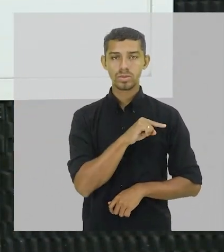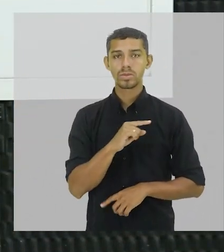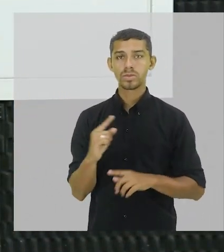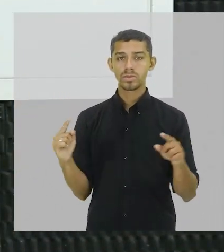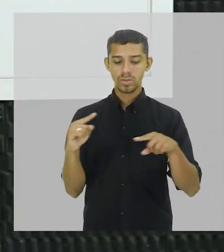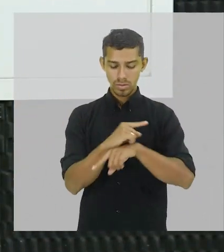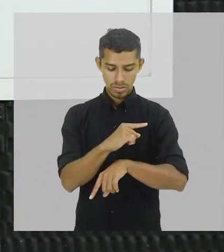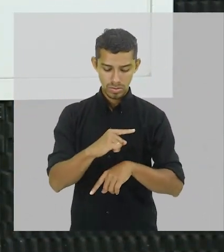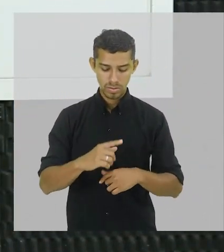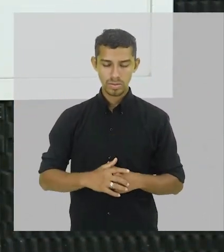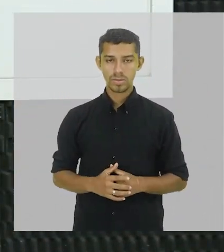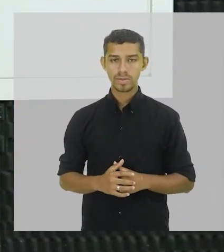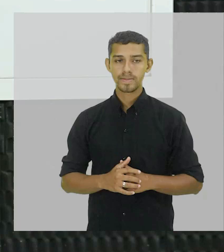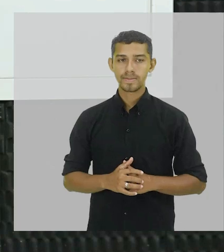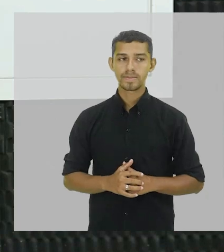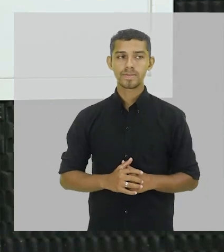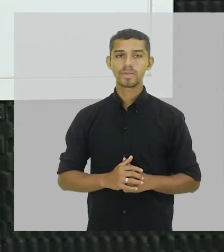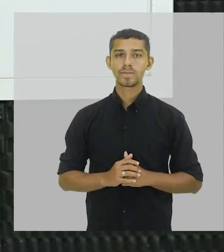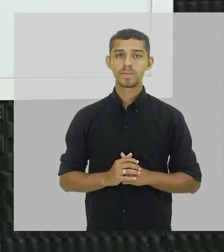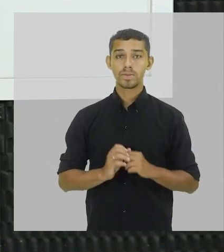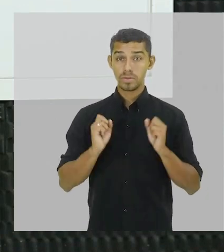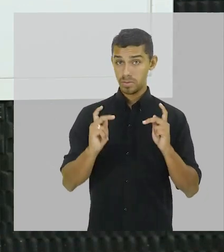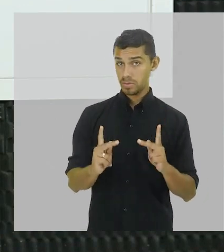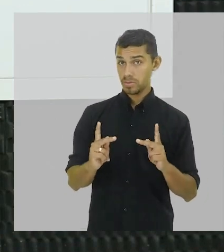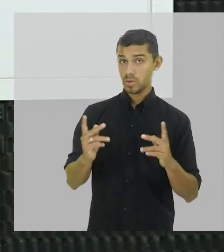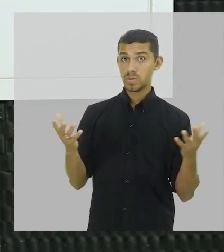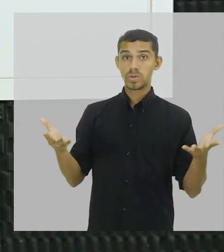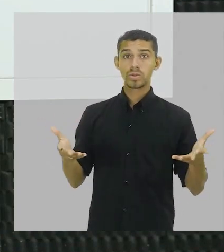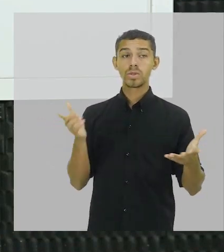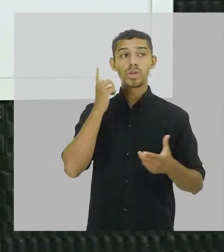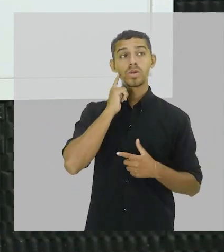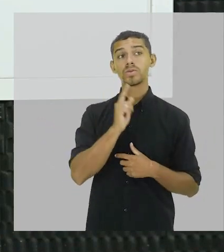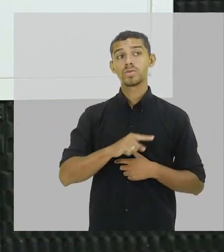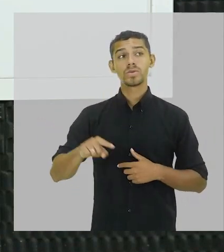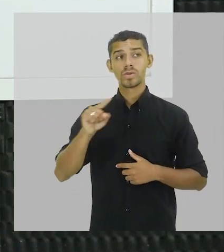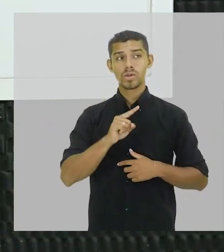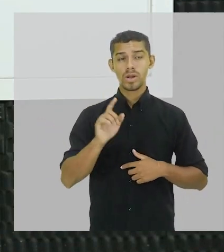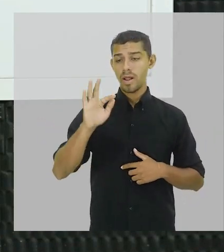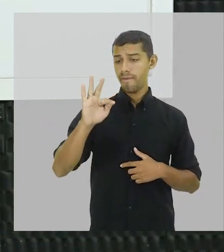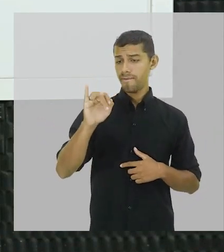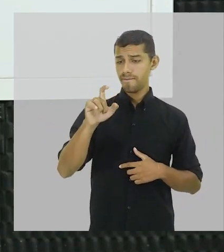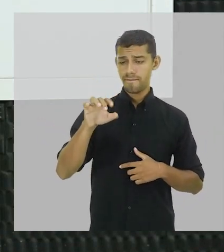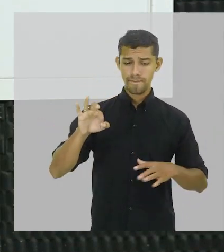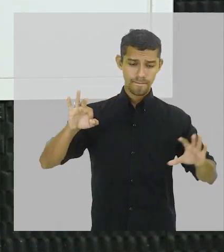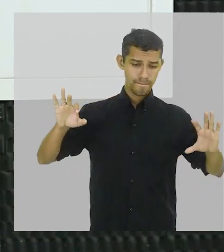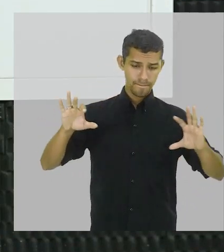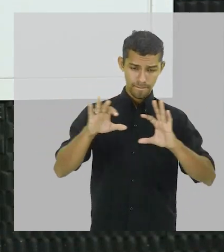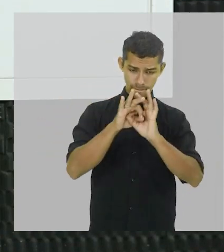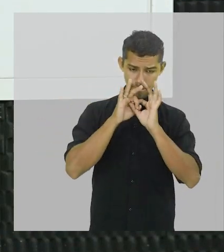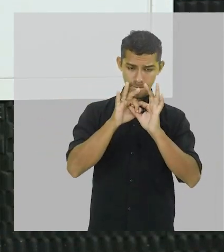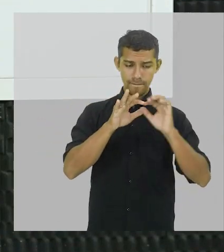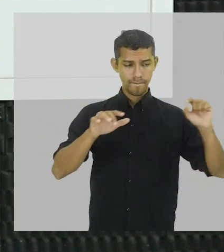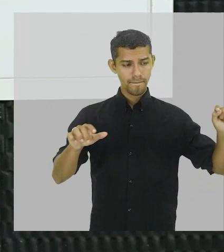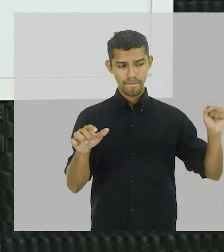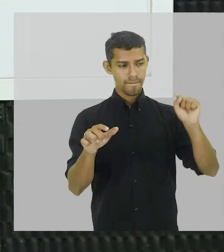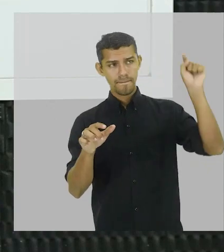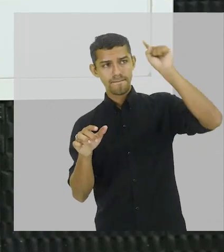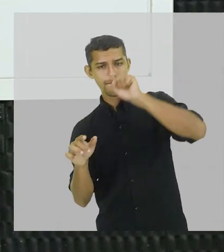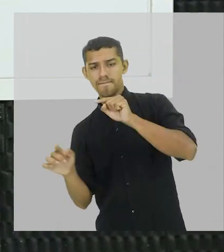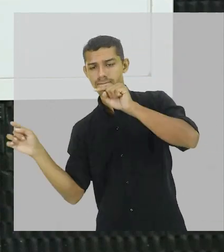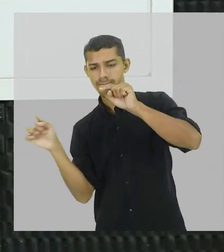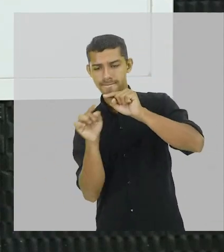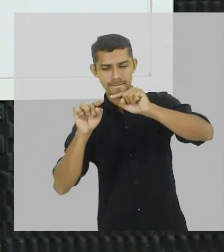reflete na mesma fase. Tá ok? Como o ponto é fixo, ele vai refletir na fase